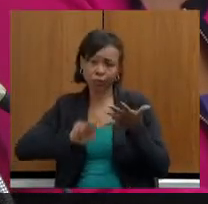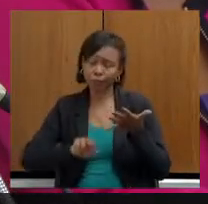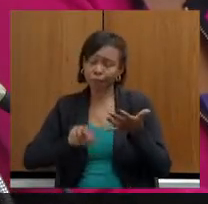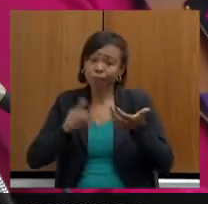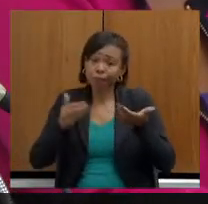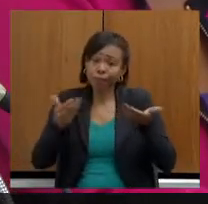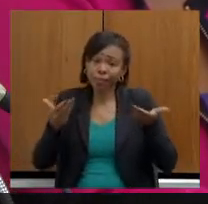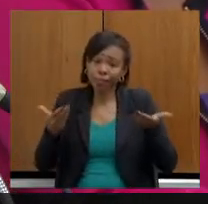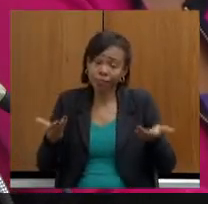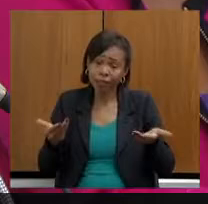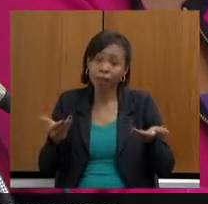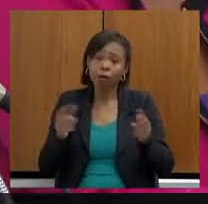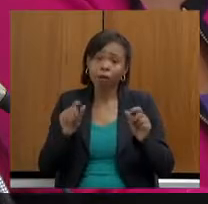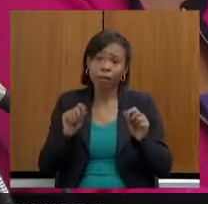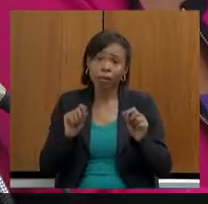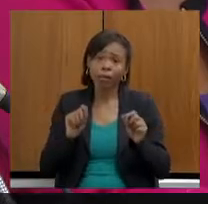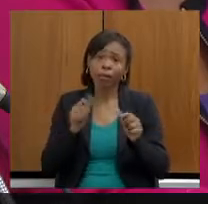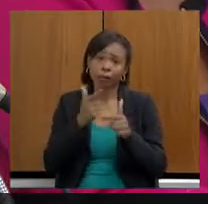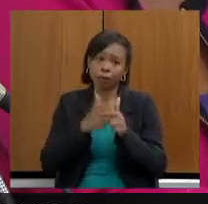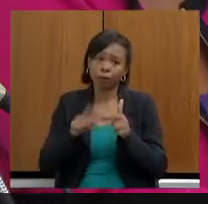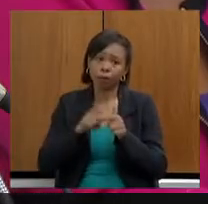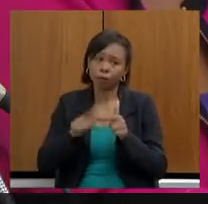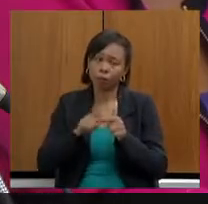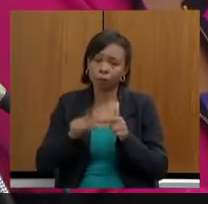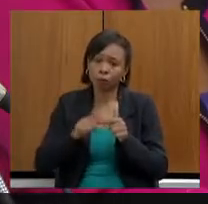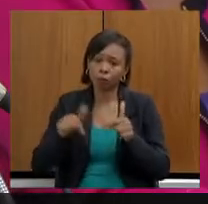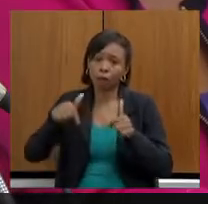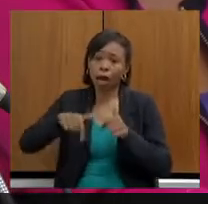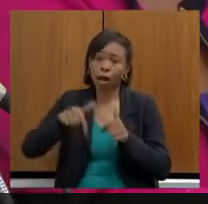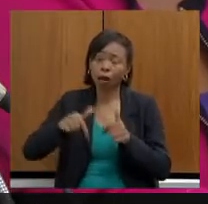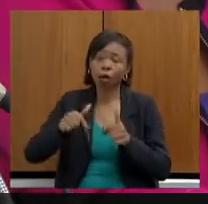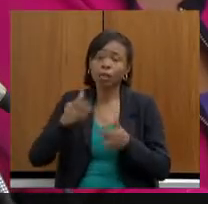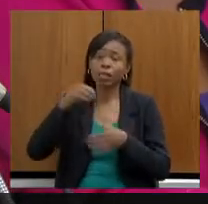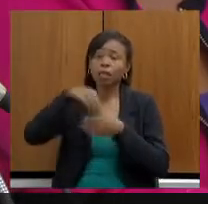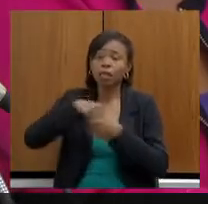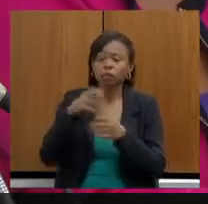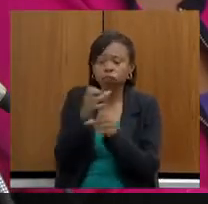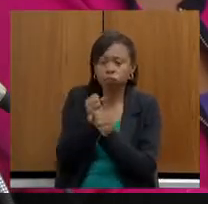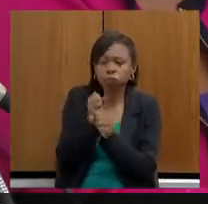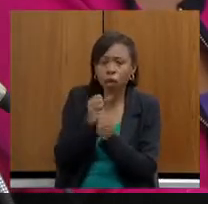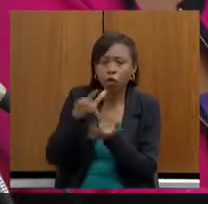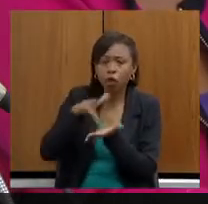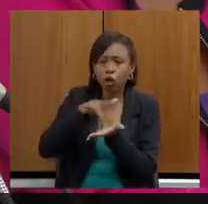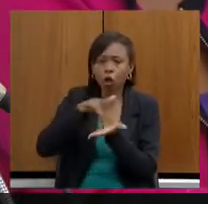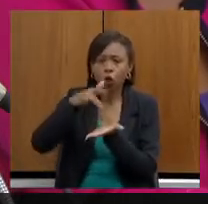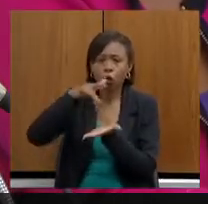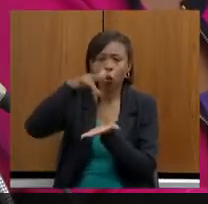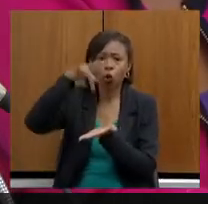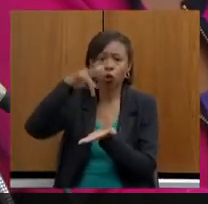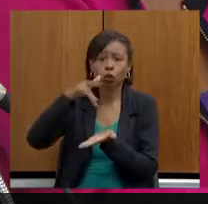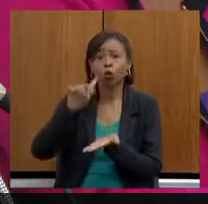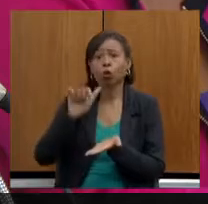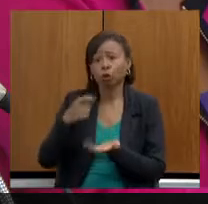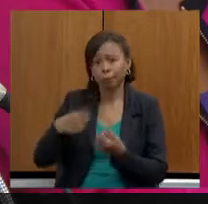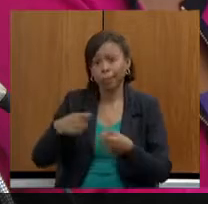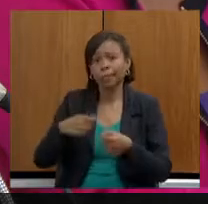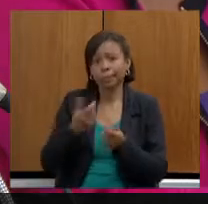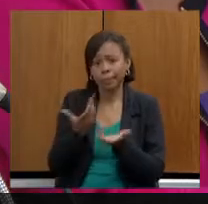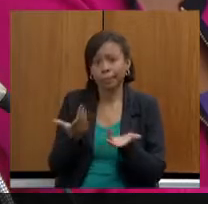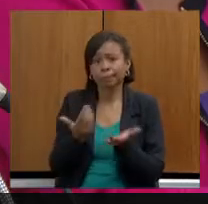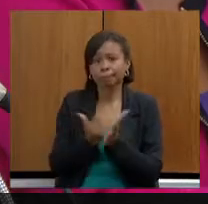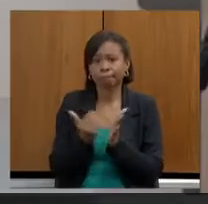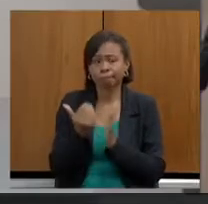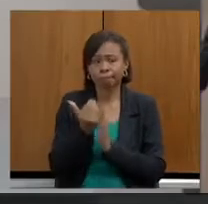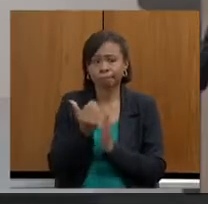Então essa nossa preocupação que isso não entra no e do Tesouro e se dissolva lá para dentro a gente nunca mais vejo